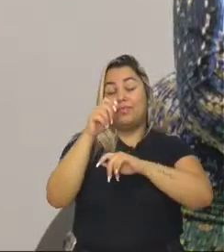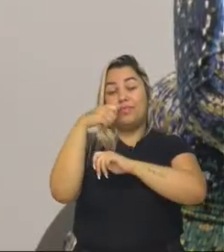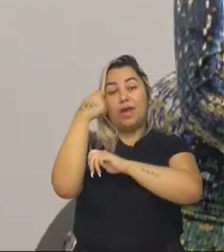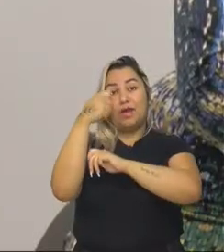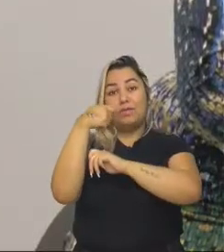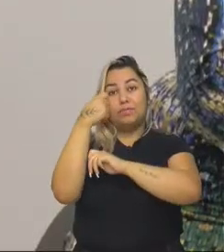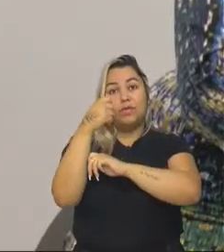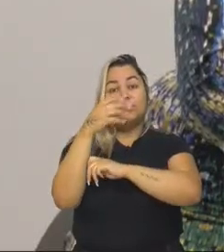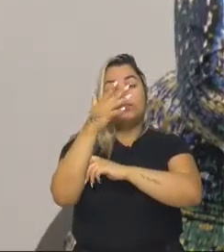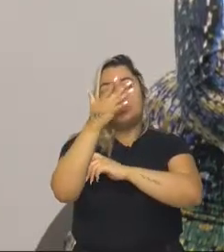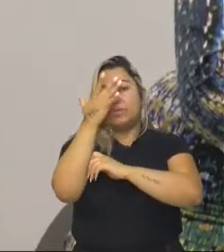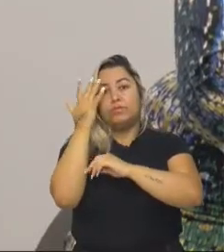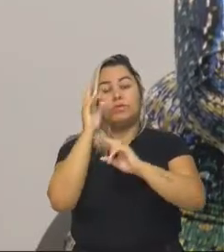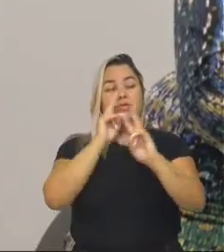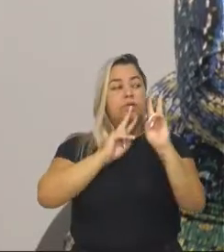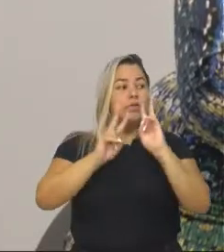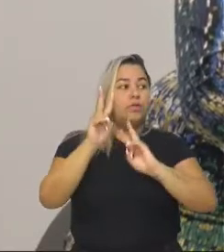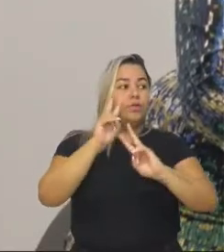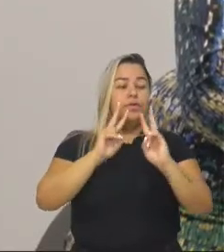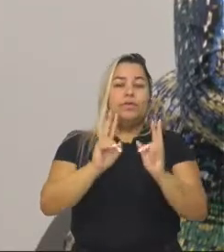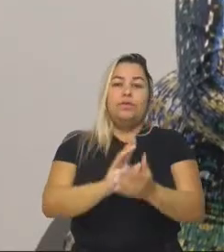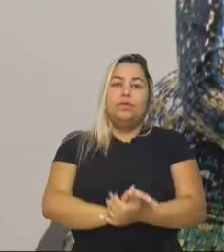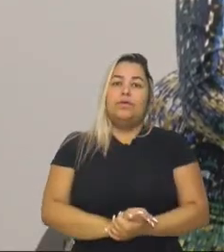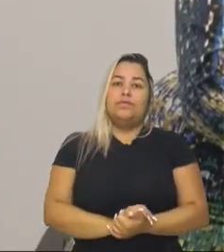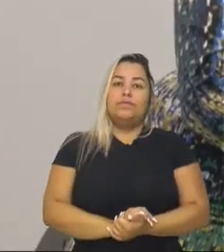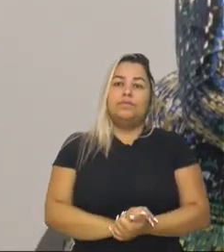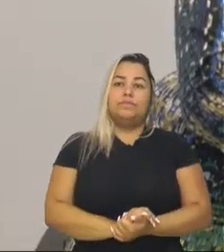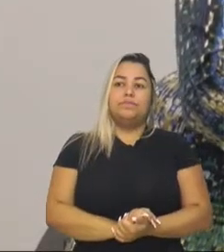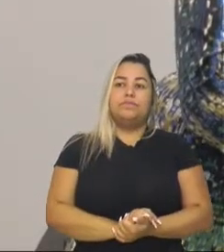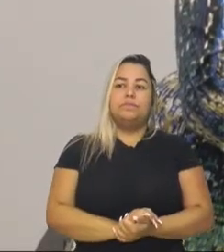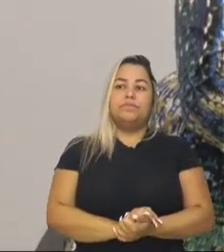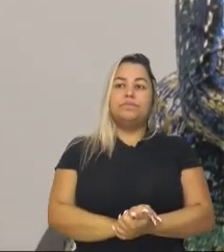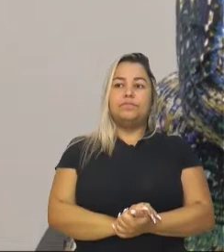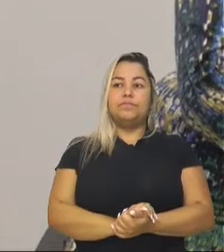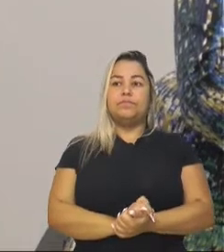te veja. Mas aqui? Aí mesmo.